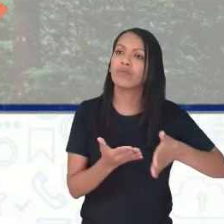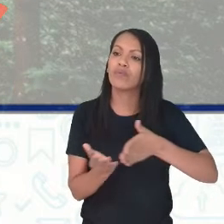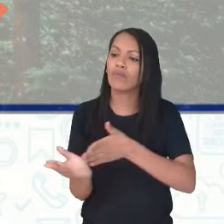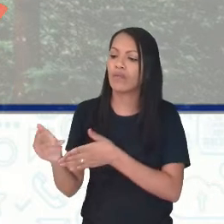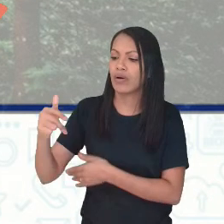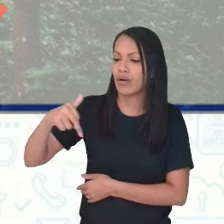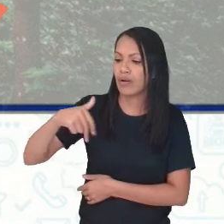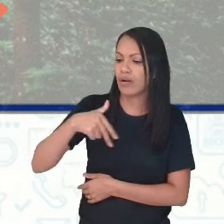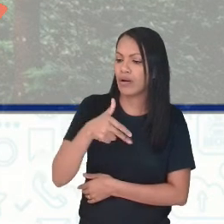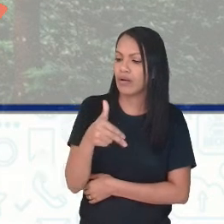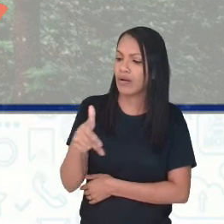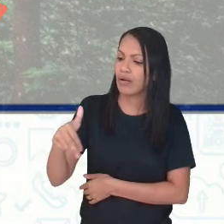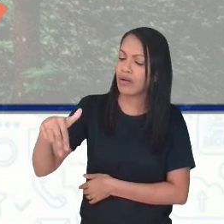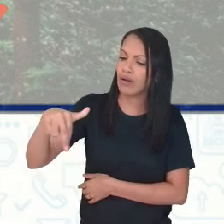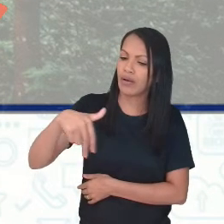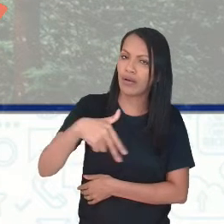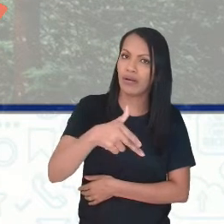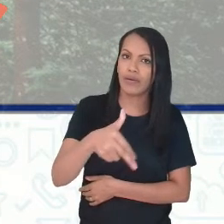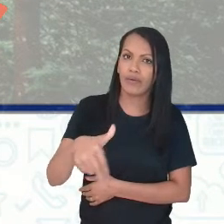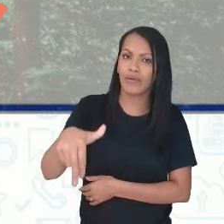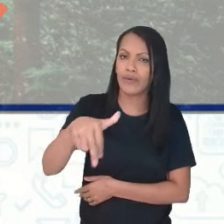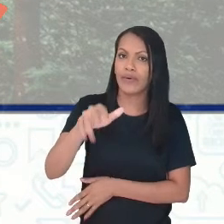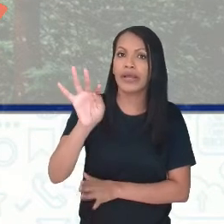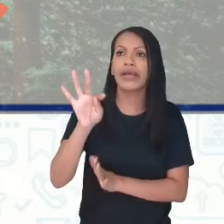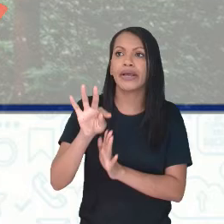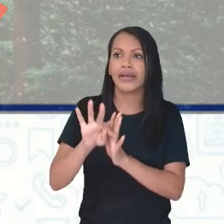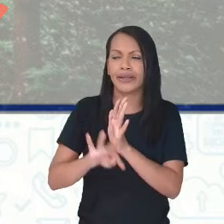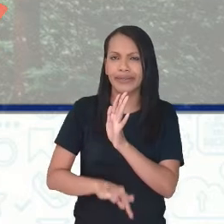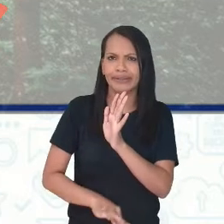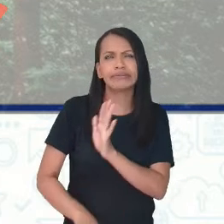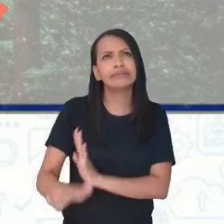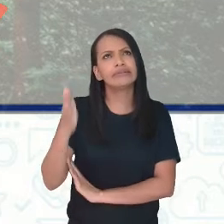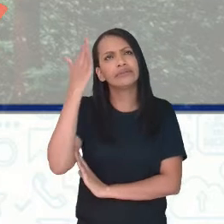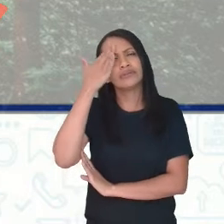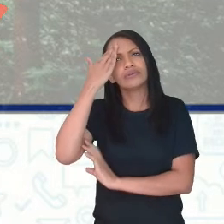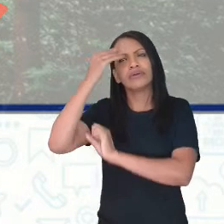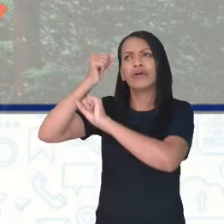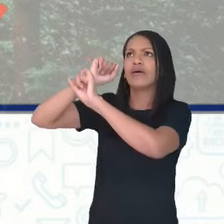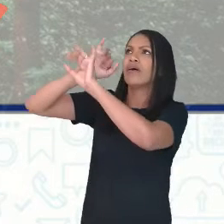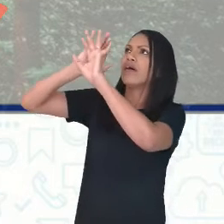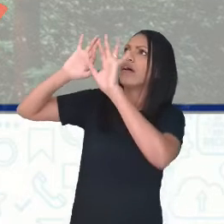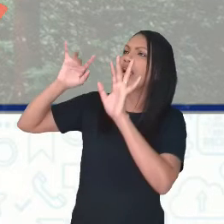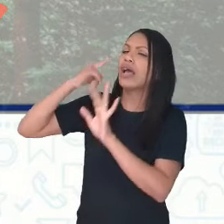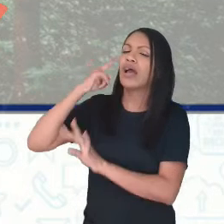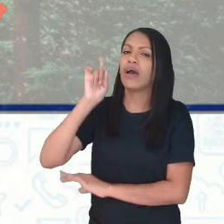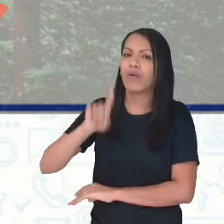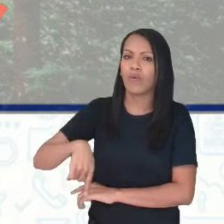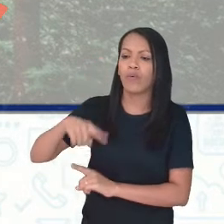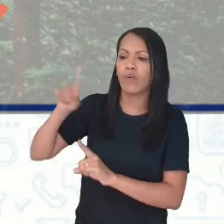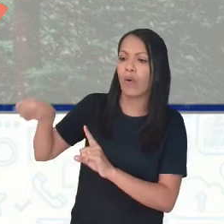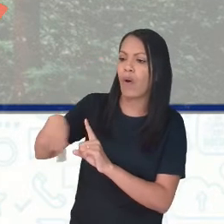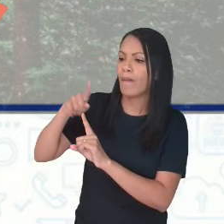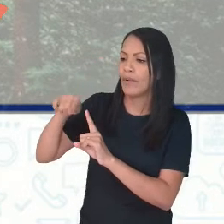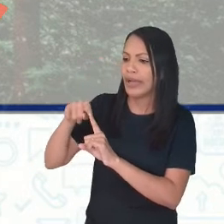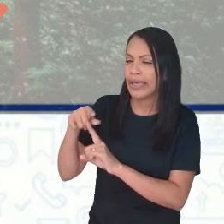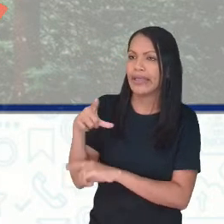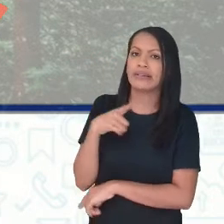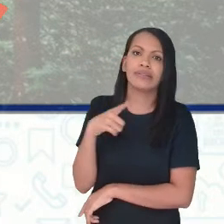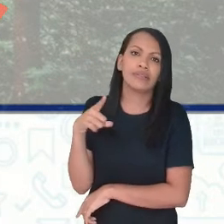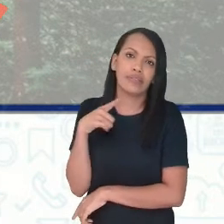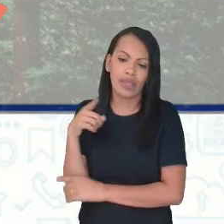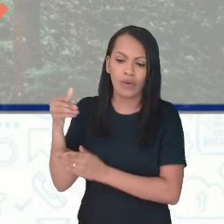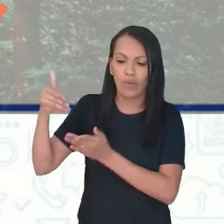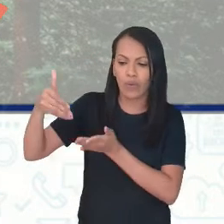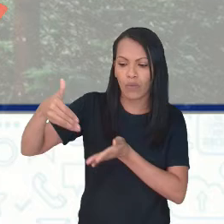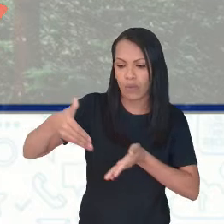texto é a compreensão leitora, a compreensão do texto é o seu objetivo. Existe um caminho aí, existe um